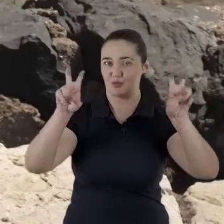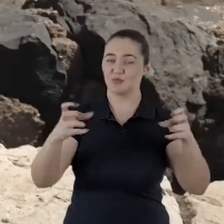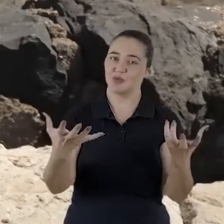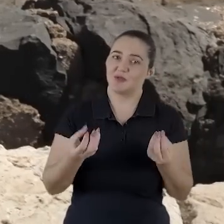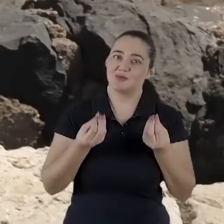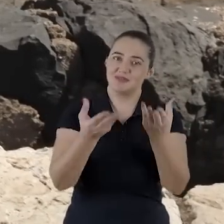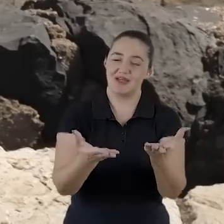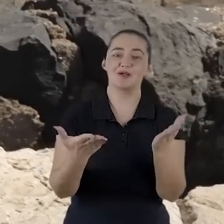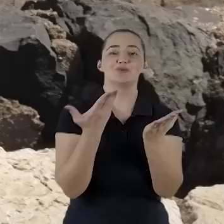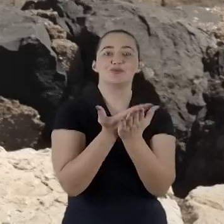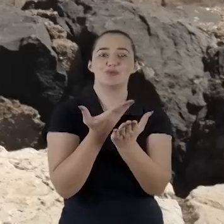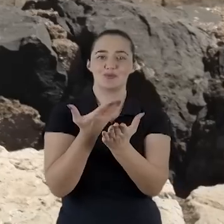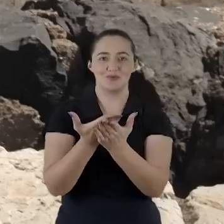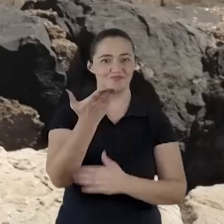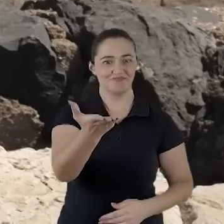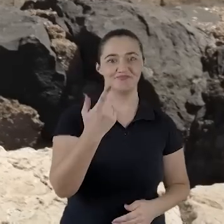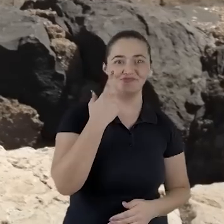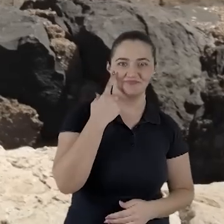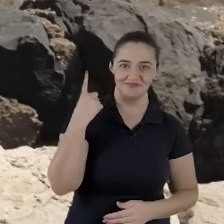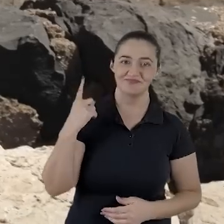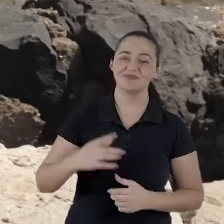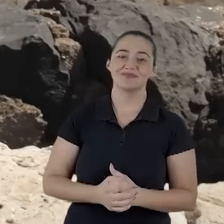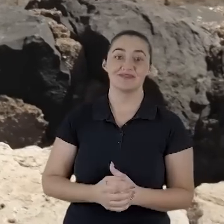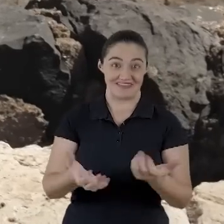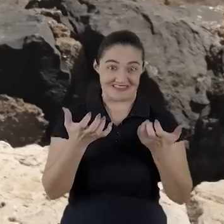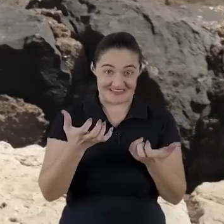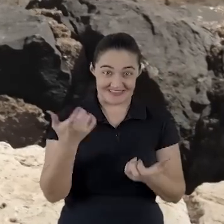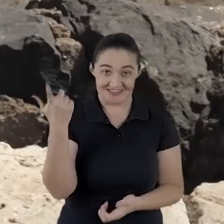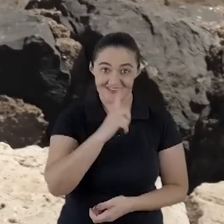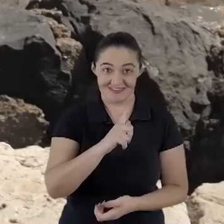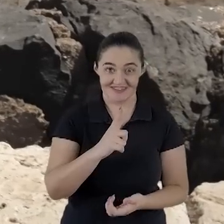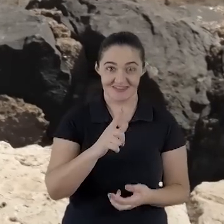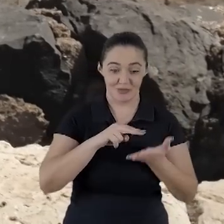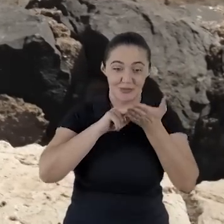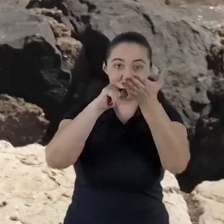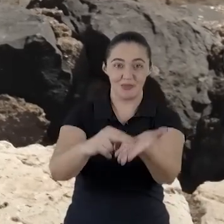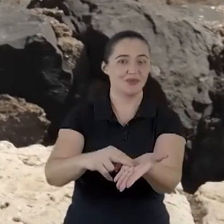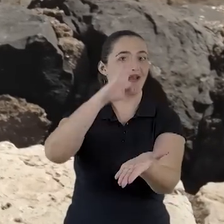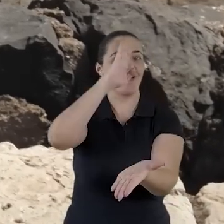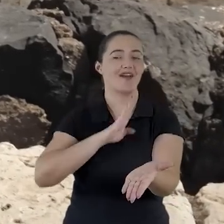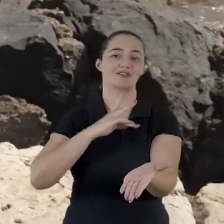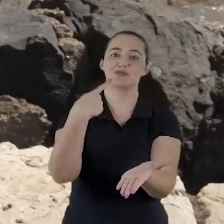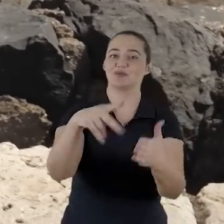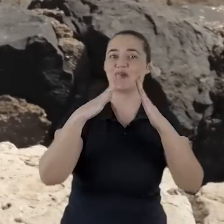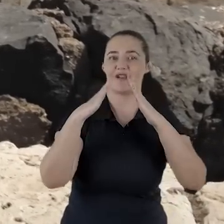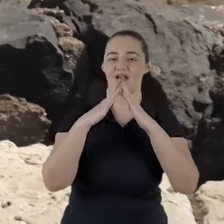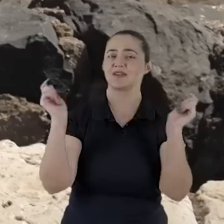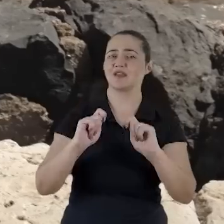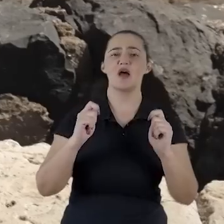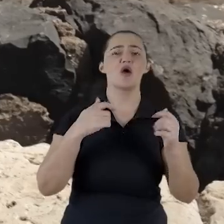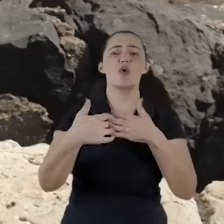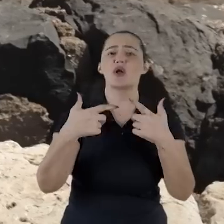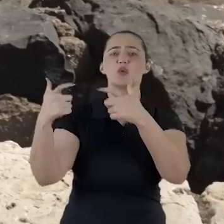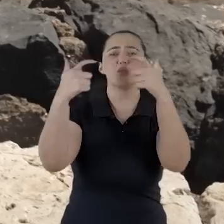falando? Do nosso Guia de Estudos Evidências. Você quer ganhar uma cópia dele? Ela pode chegar gratuitamente em sua casa em